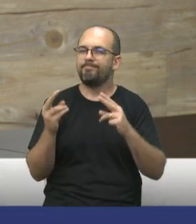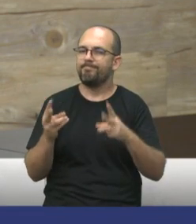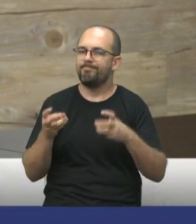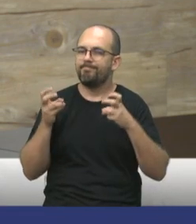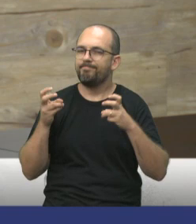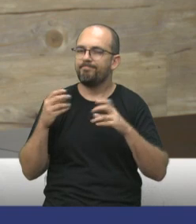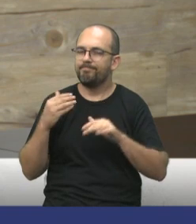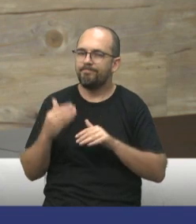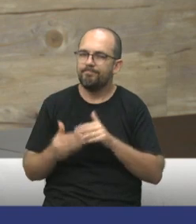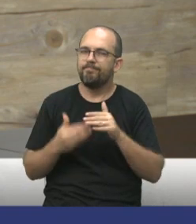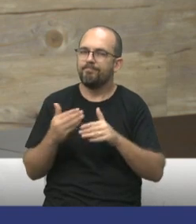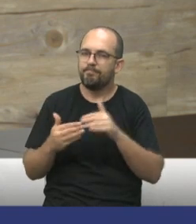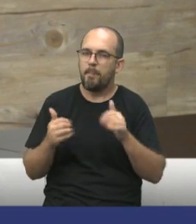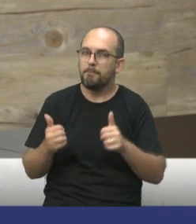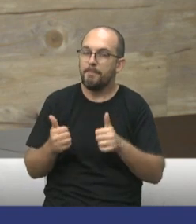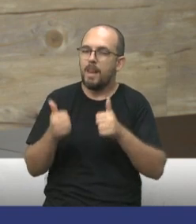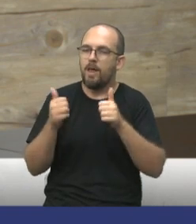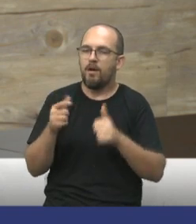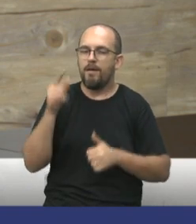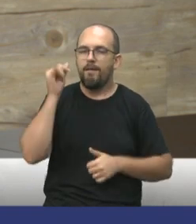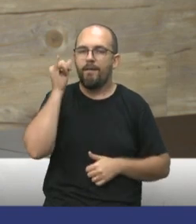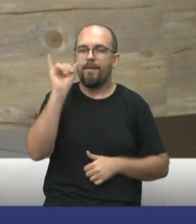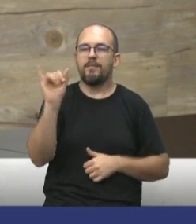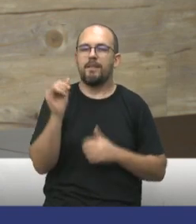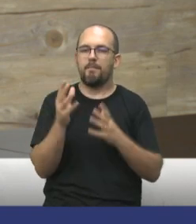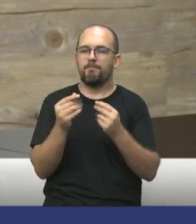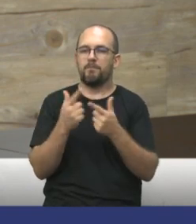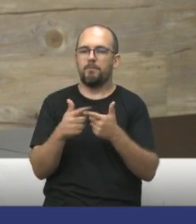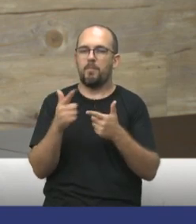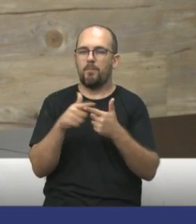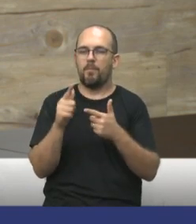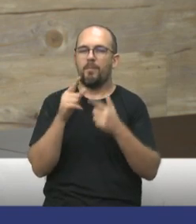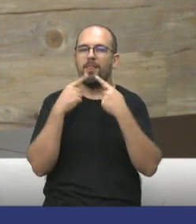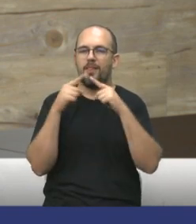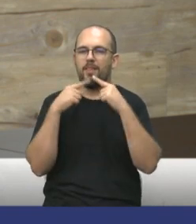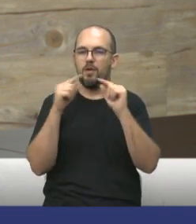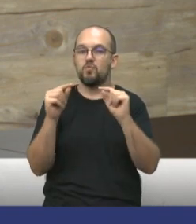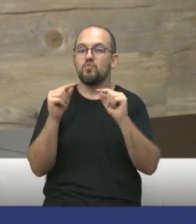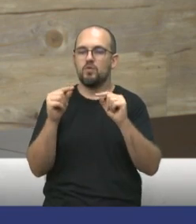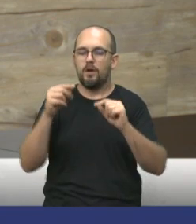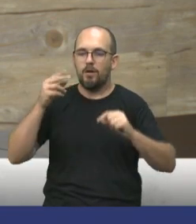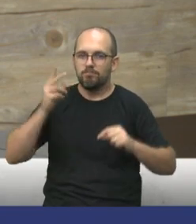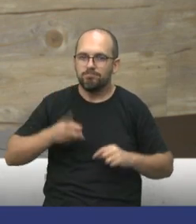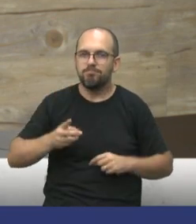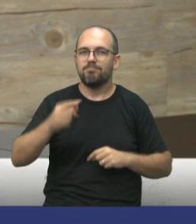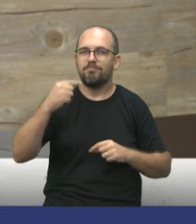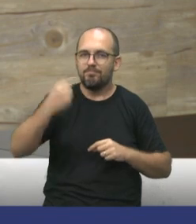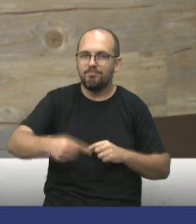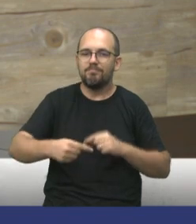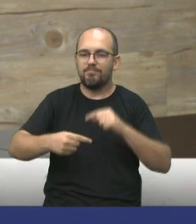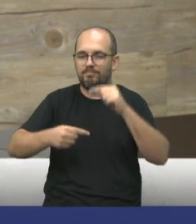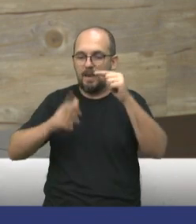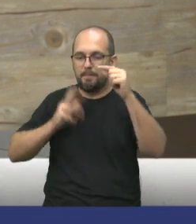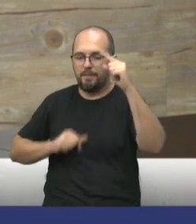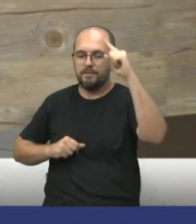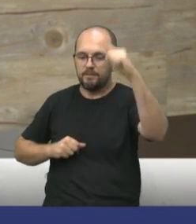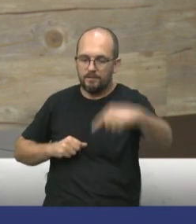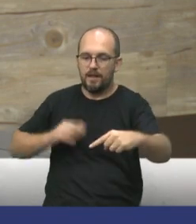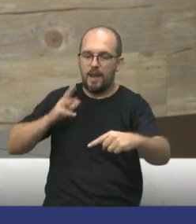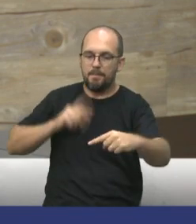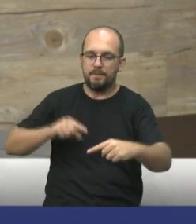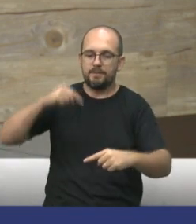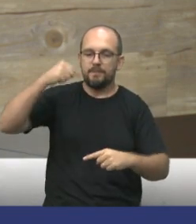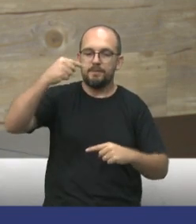andar de uma maneira melhor, ia evitar muitas queixas, seria a constância, né? Ter um cronograma de limpeza, principalmente